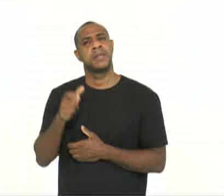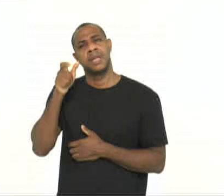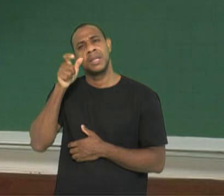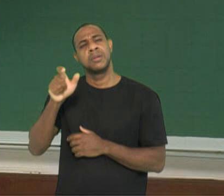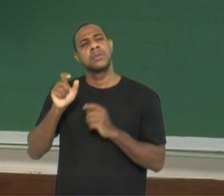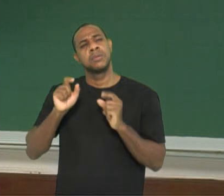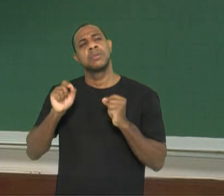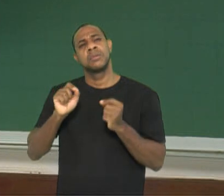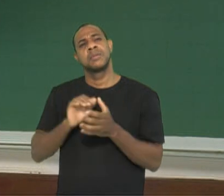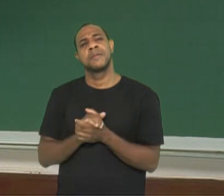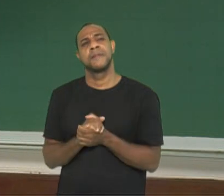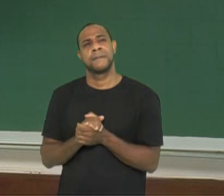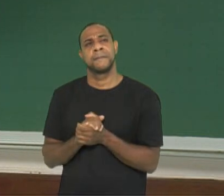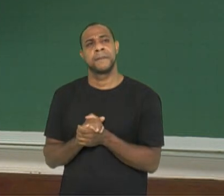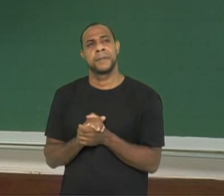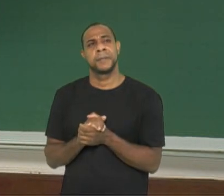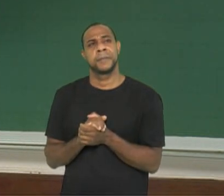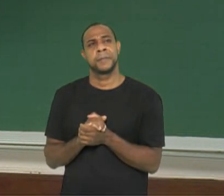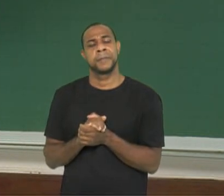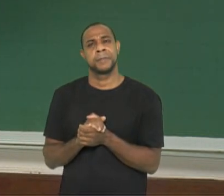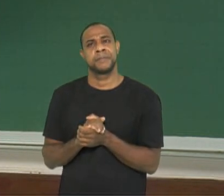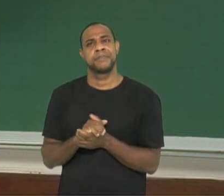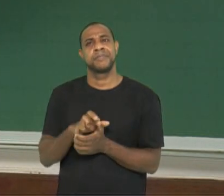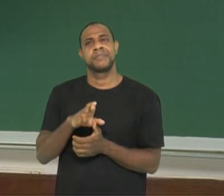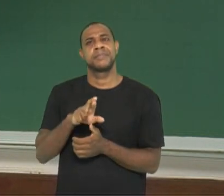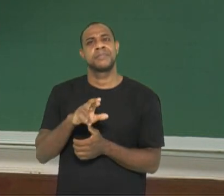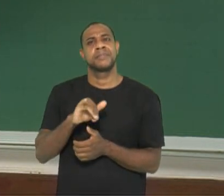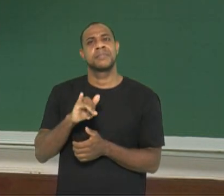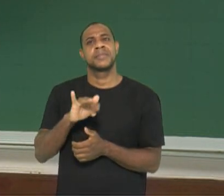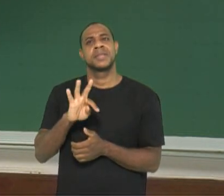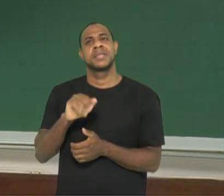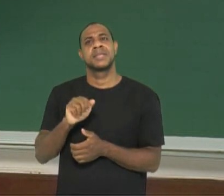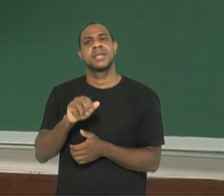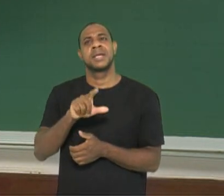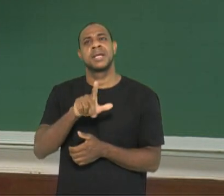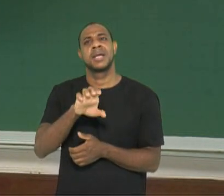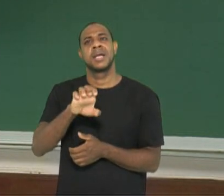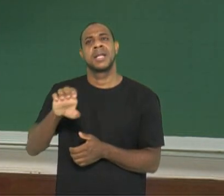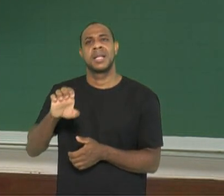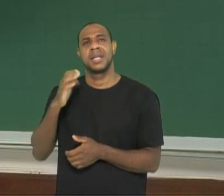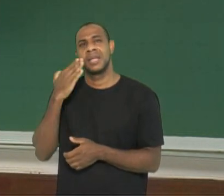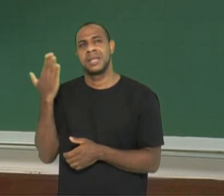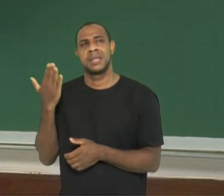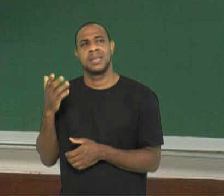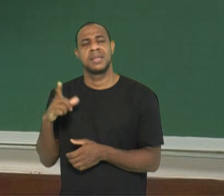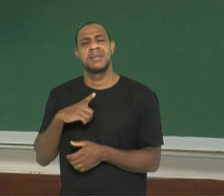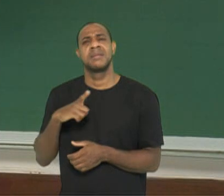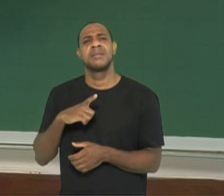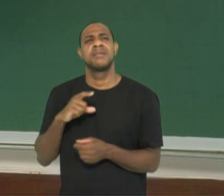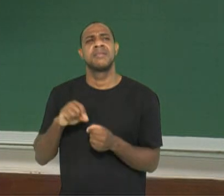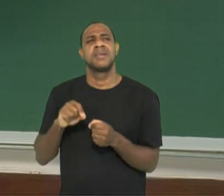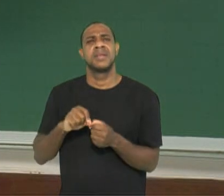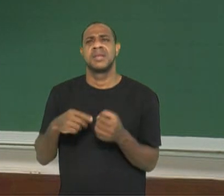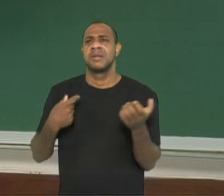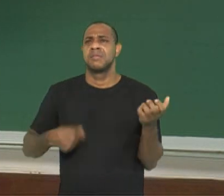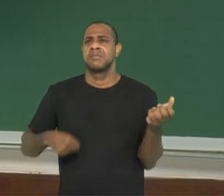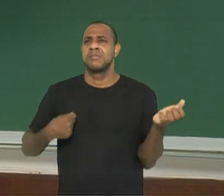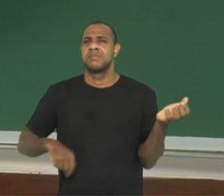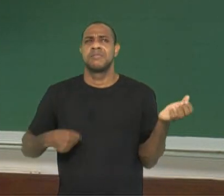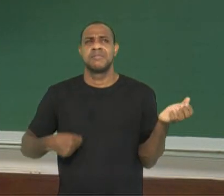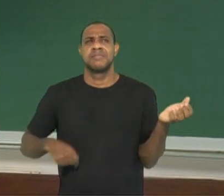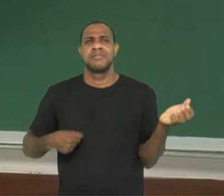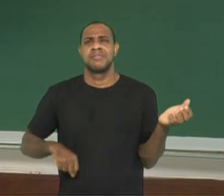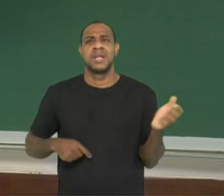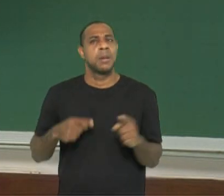gente, que Mutantes, que Rita Lee fazia parte dos Mutantes, eles uma vez fizeram tráfico de instrumentos musicais elétricos